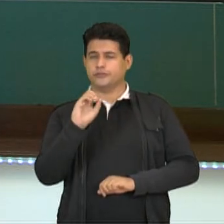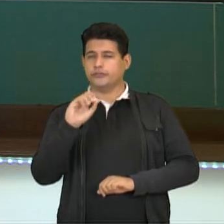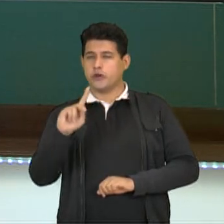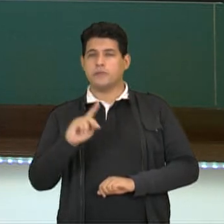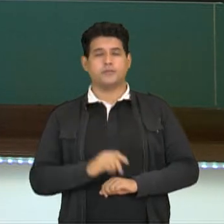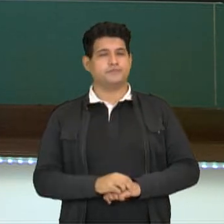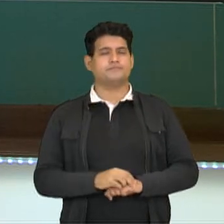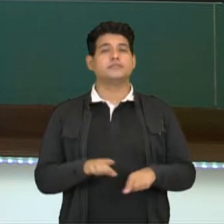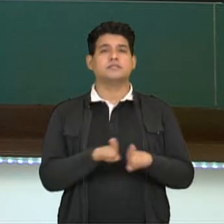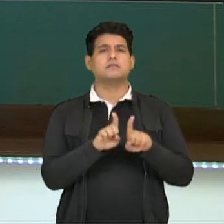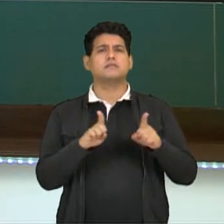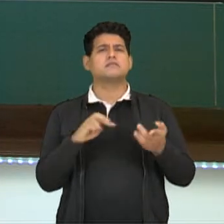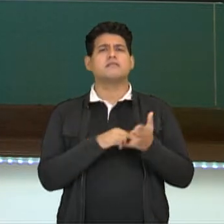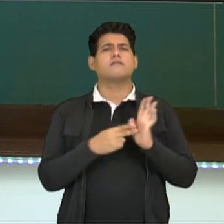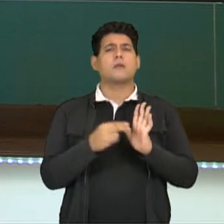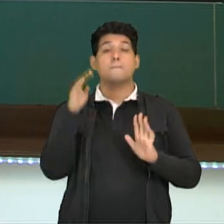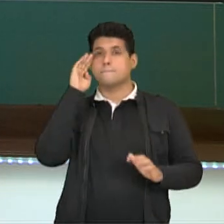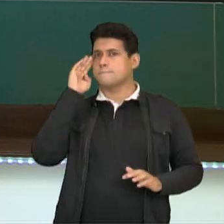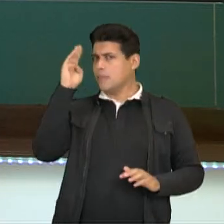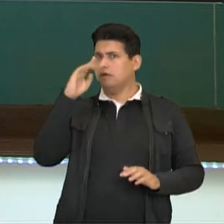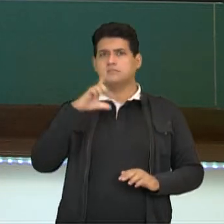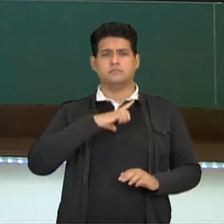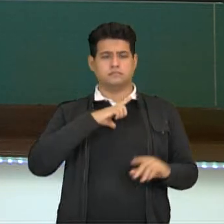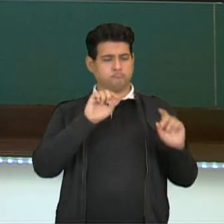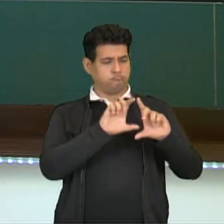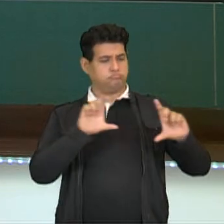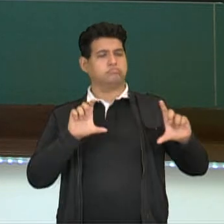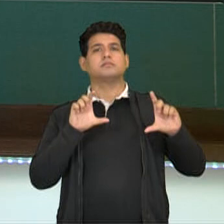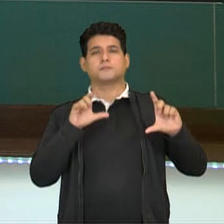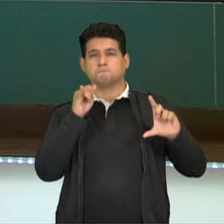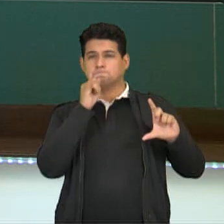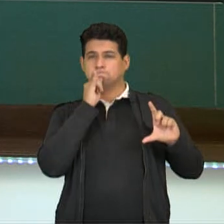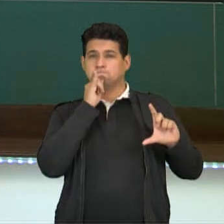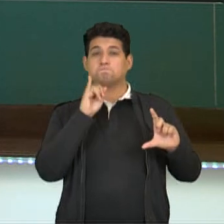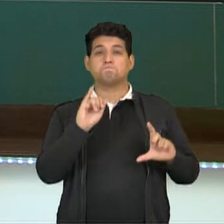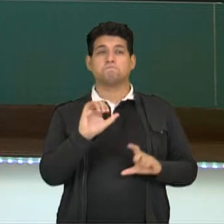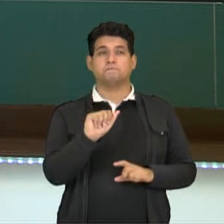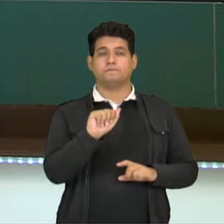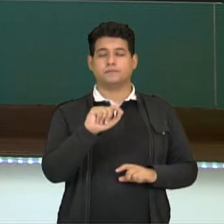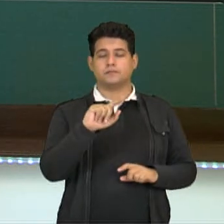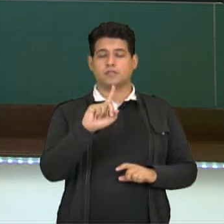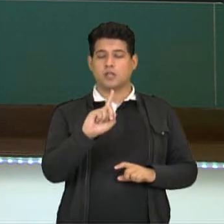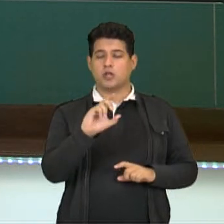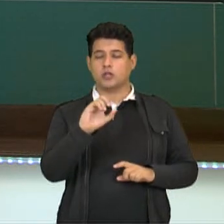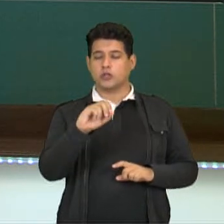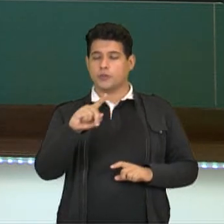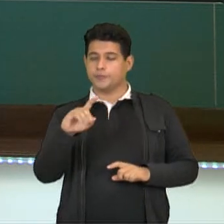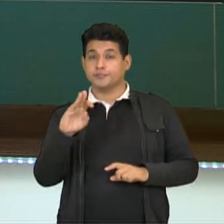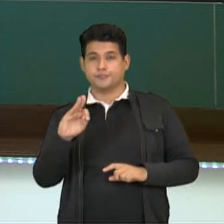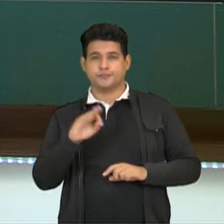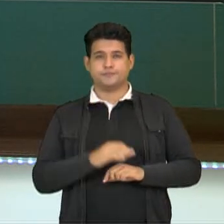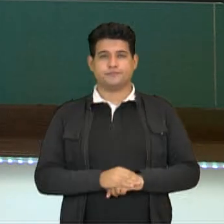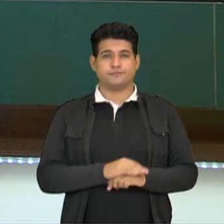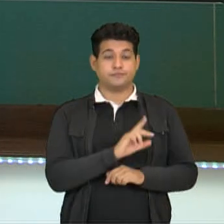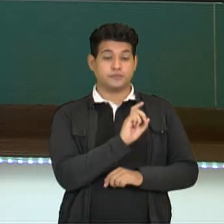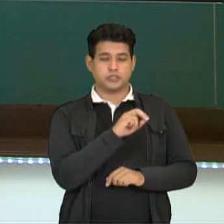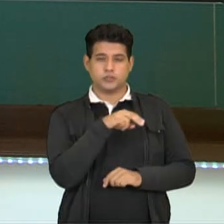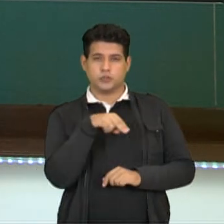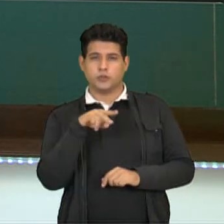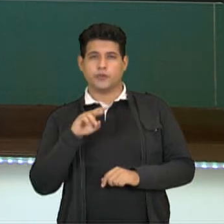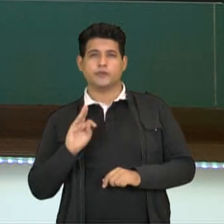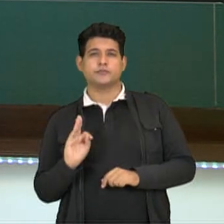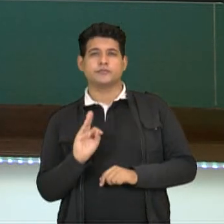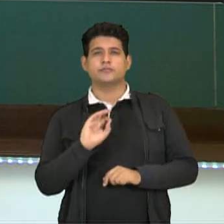mensagem principal que vem no anúncio, que no caso aqui é Adopt, Don't Shop. Que mensagem ele